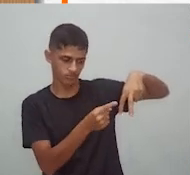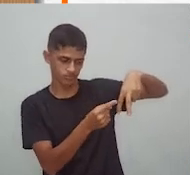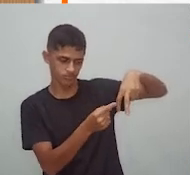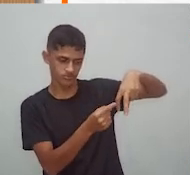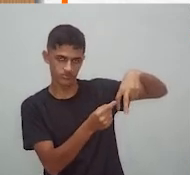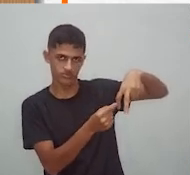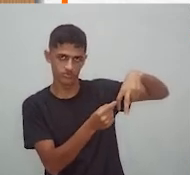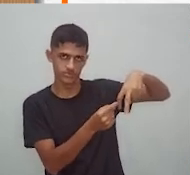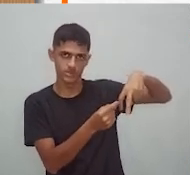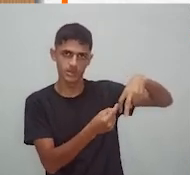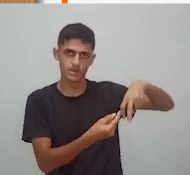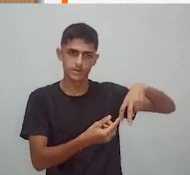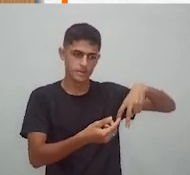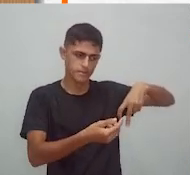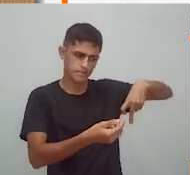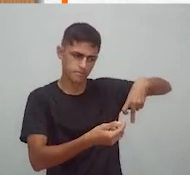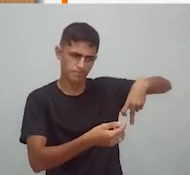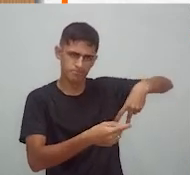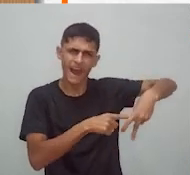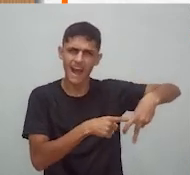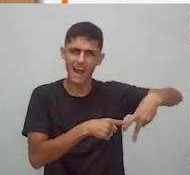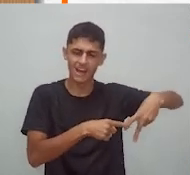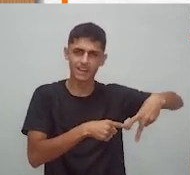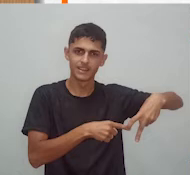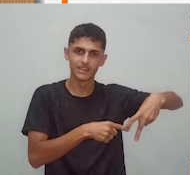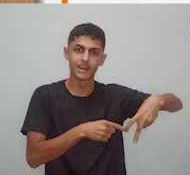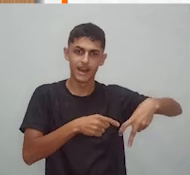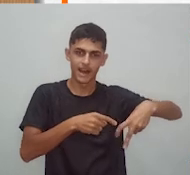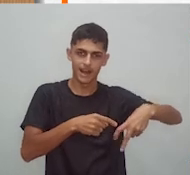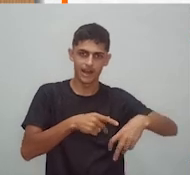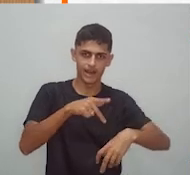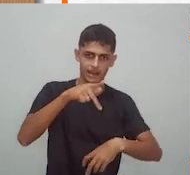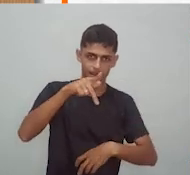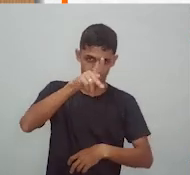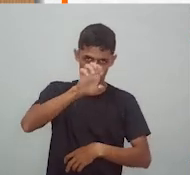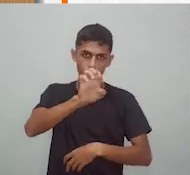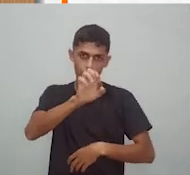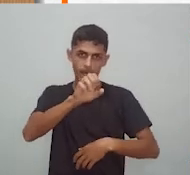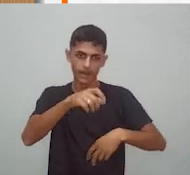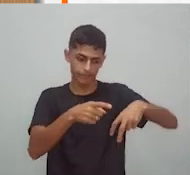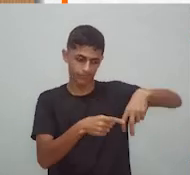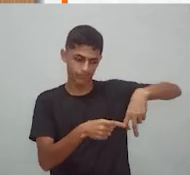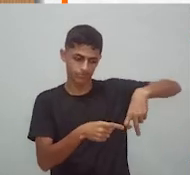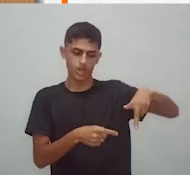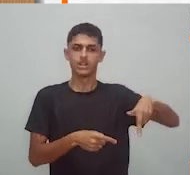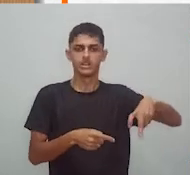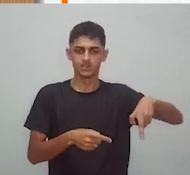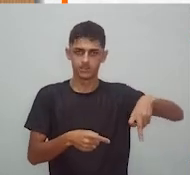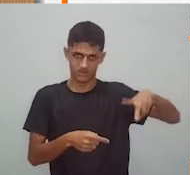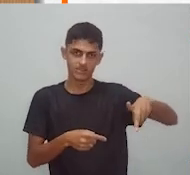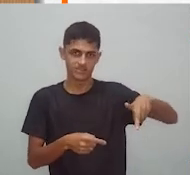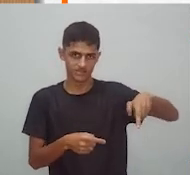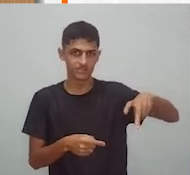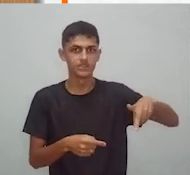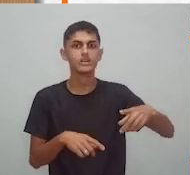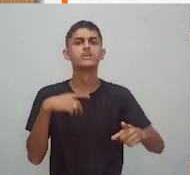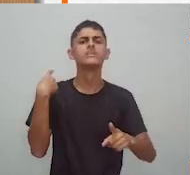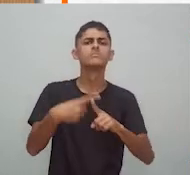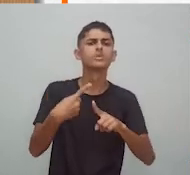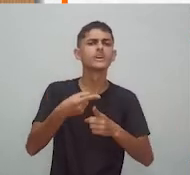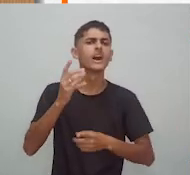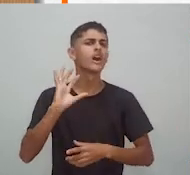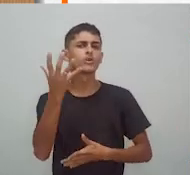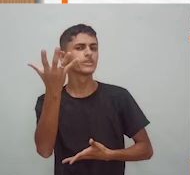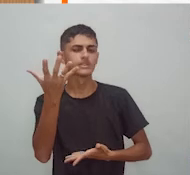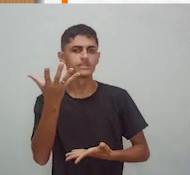joelho, a gente bate e nossa perna tende a subir, não é? Você bateu um pouquinho no joelho, a perna ela vai e sobe. Isso porque no momento que